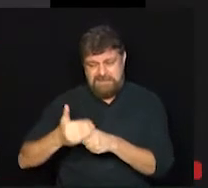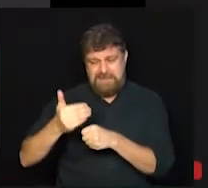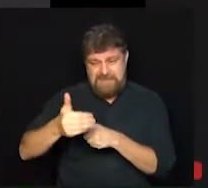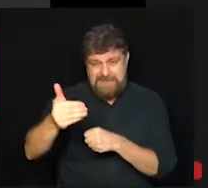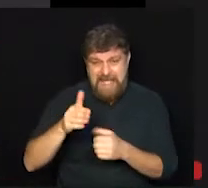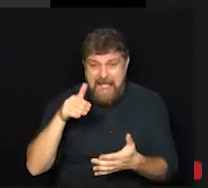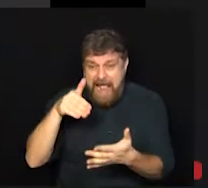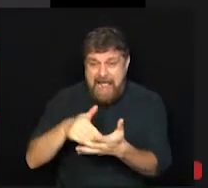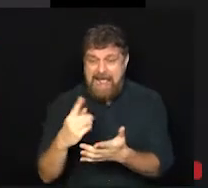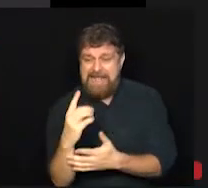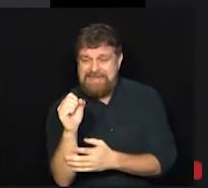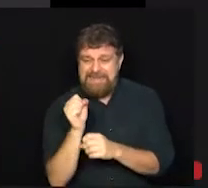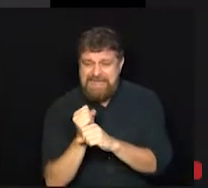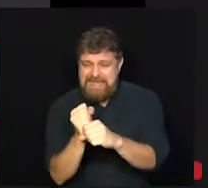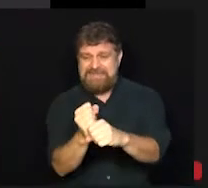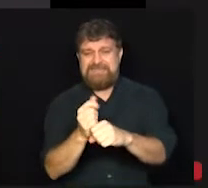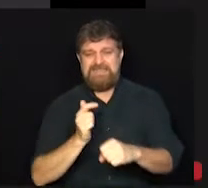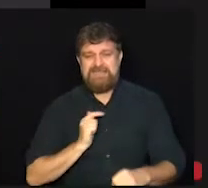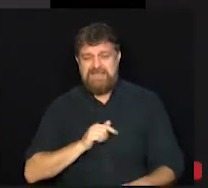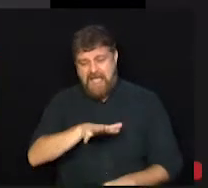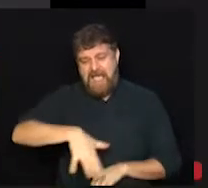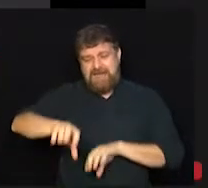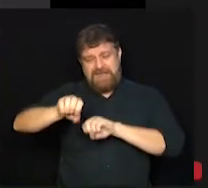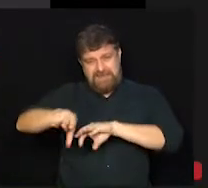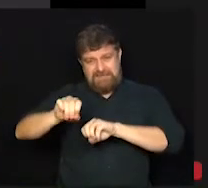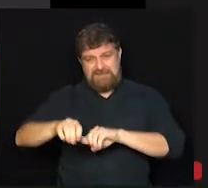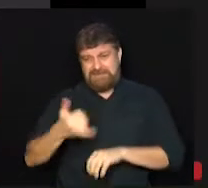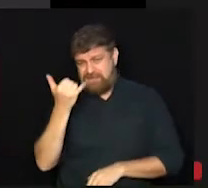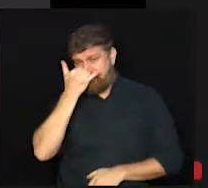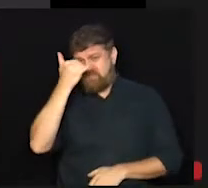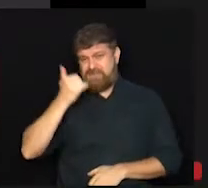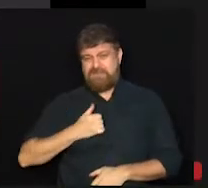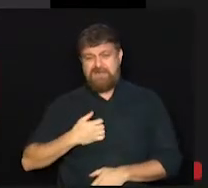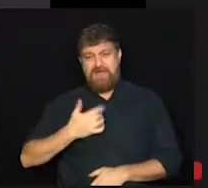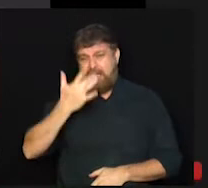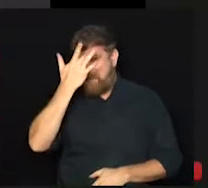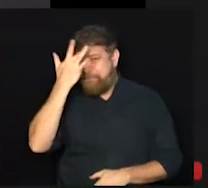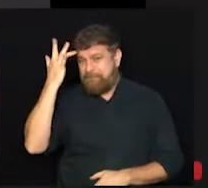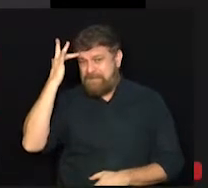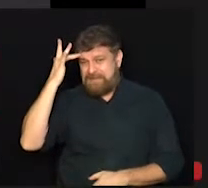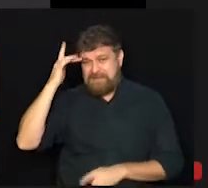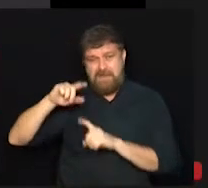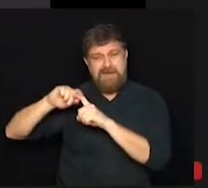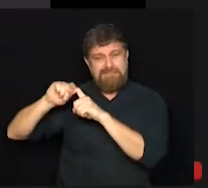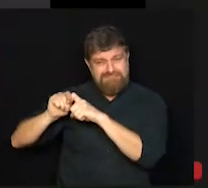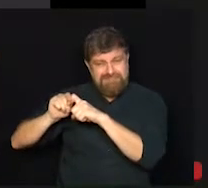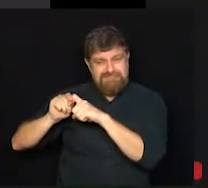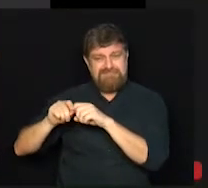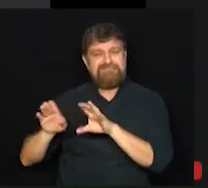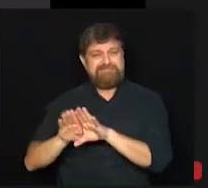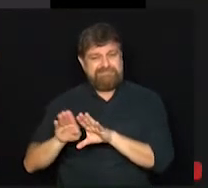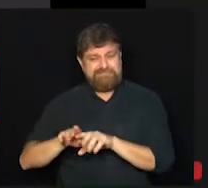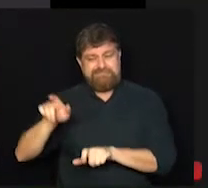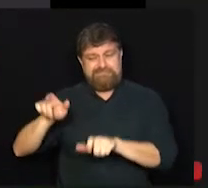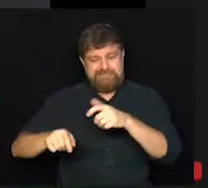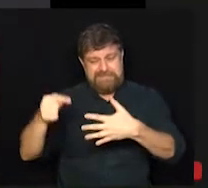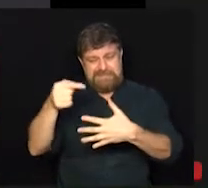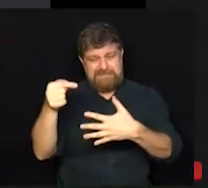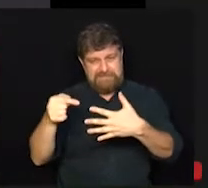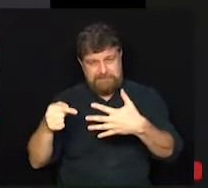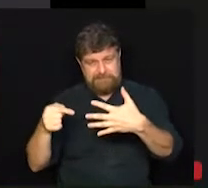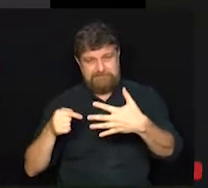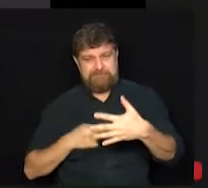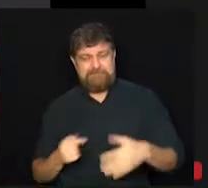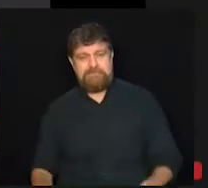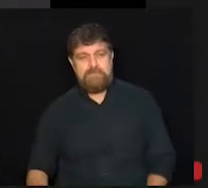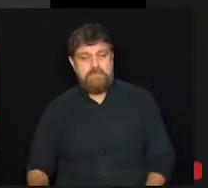consequências econômicas, as consequências educacionais, saúde mental das pessoas, etc., etc., todo o rearranjo,